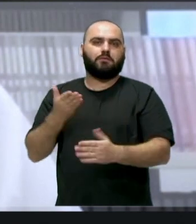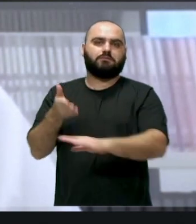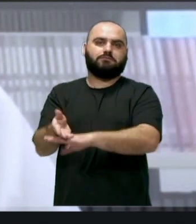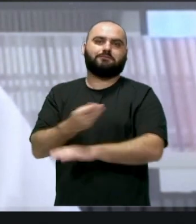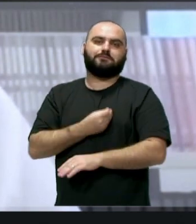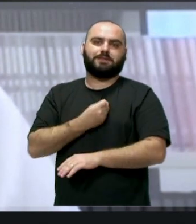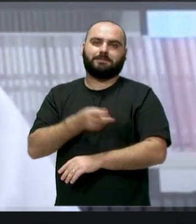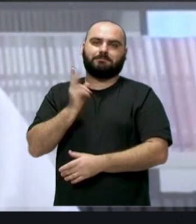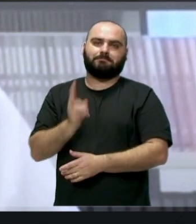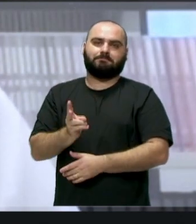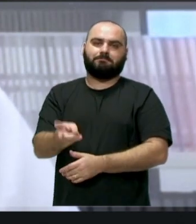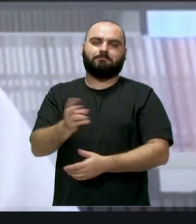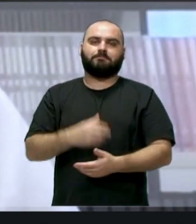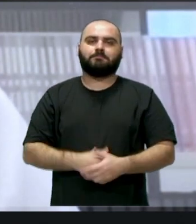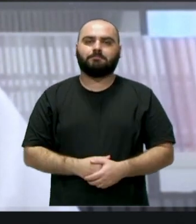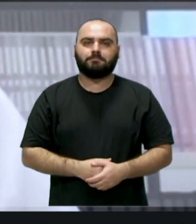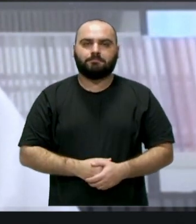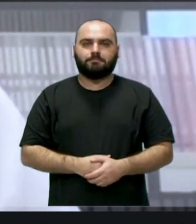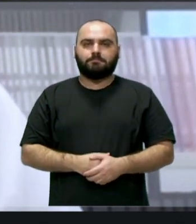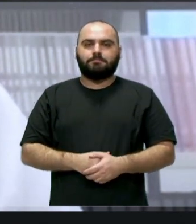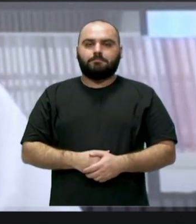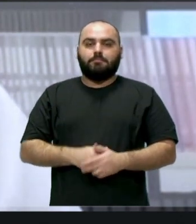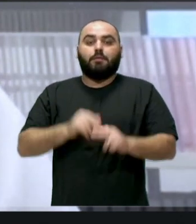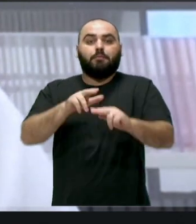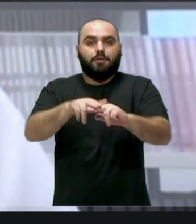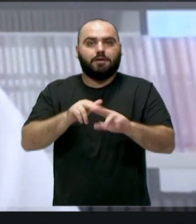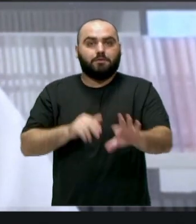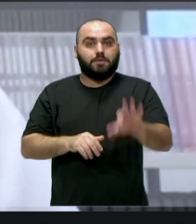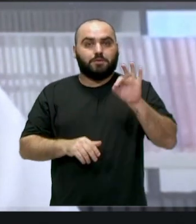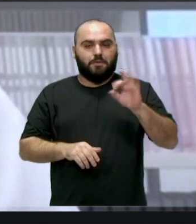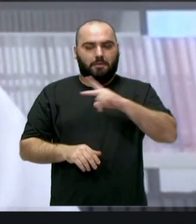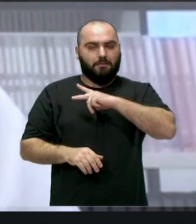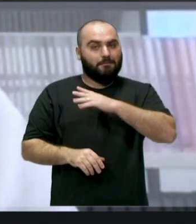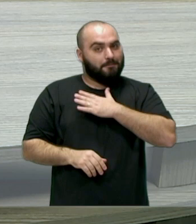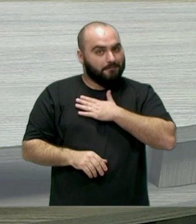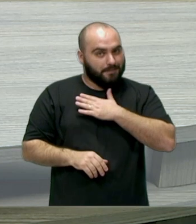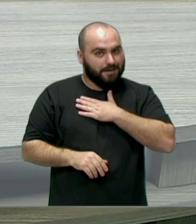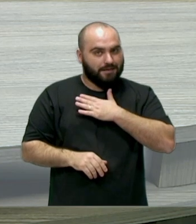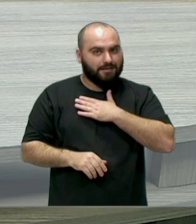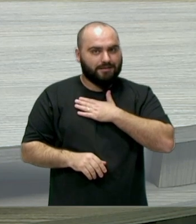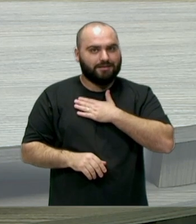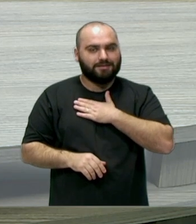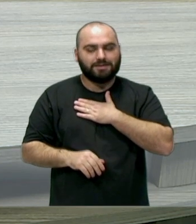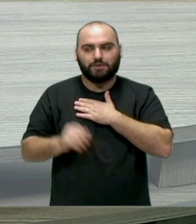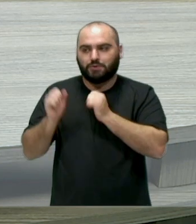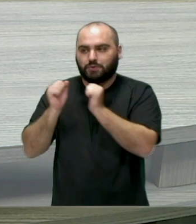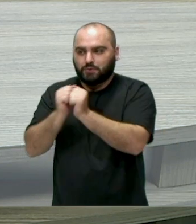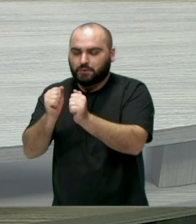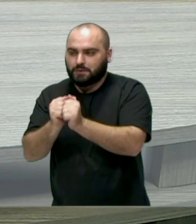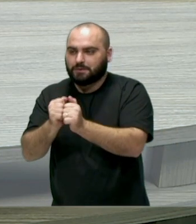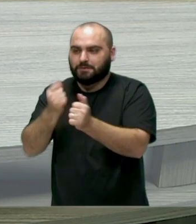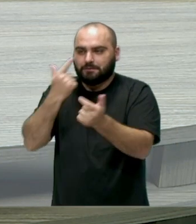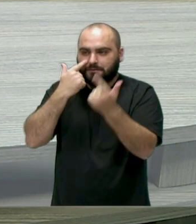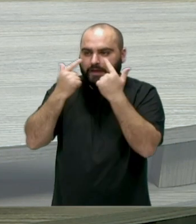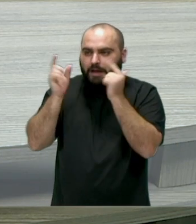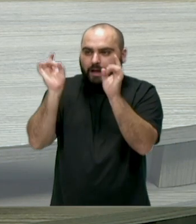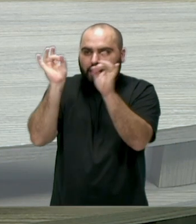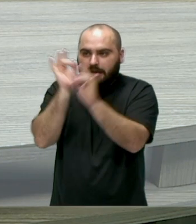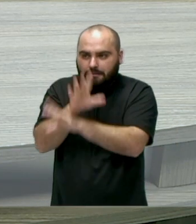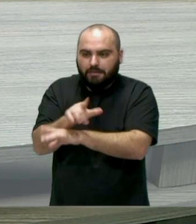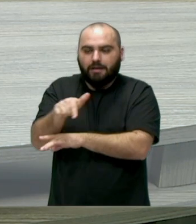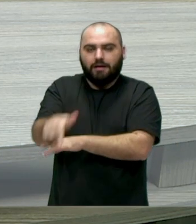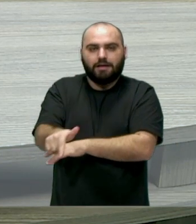forma, foi uma escolha também pessoal, né? Então nós juntamos o útil ao agradável para que encerrássemos essa